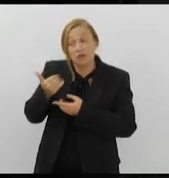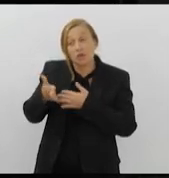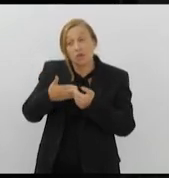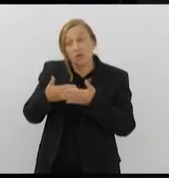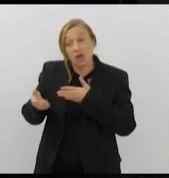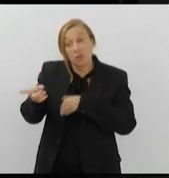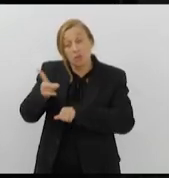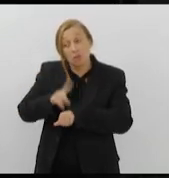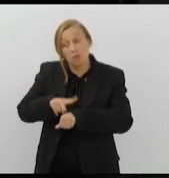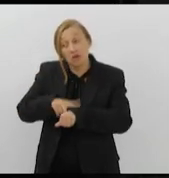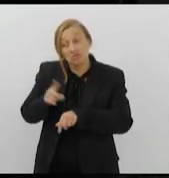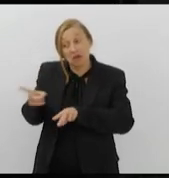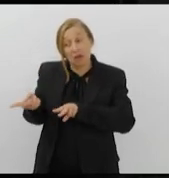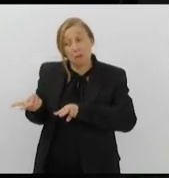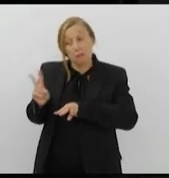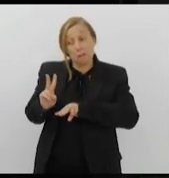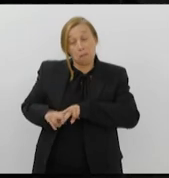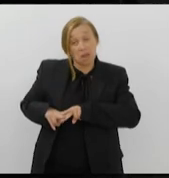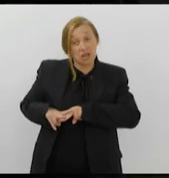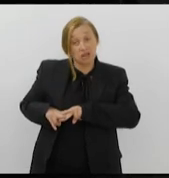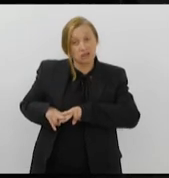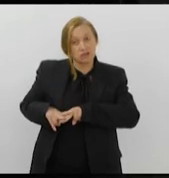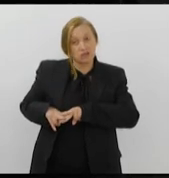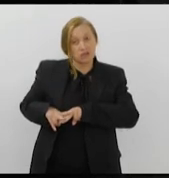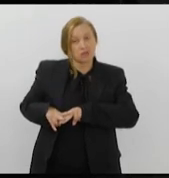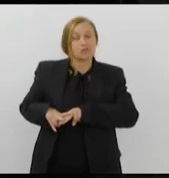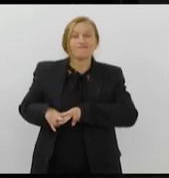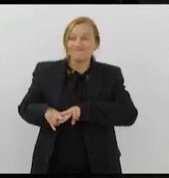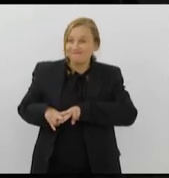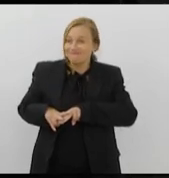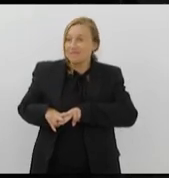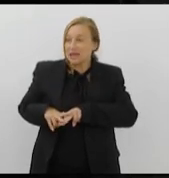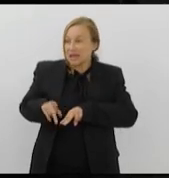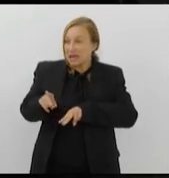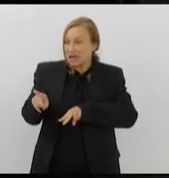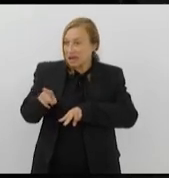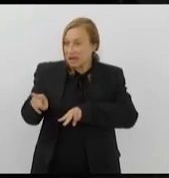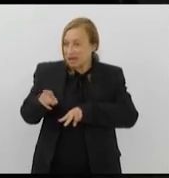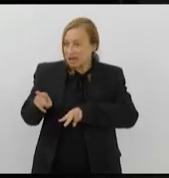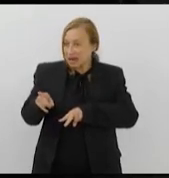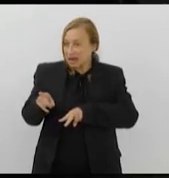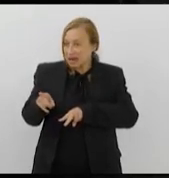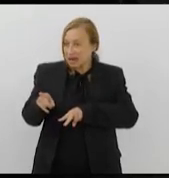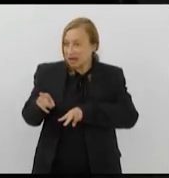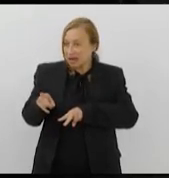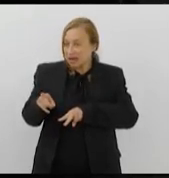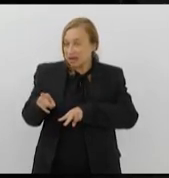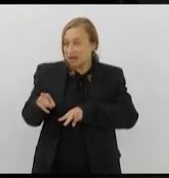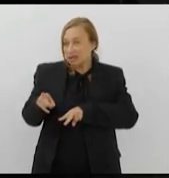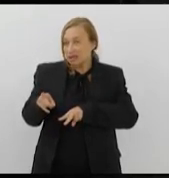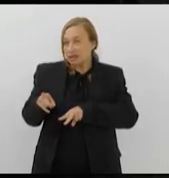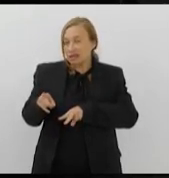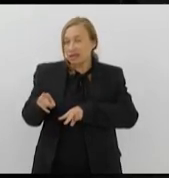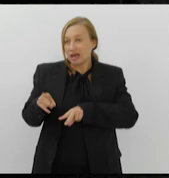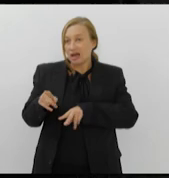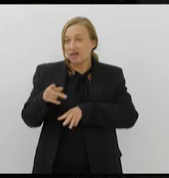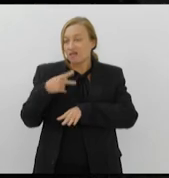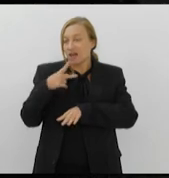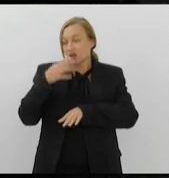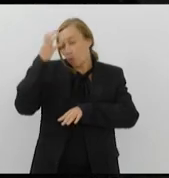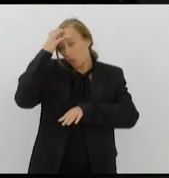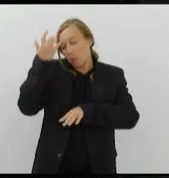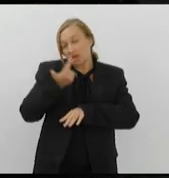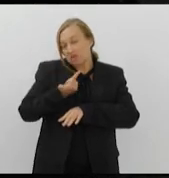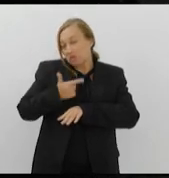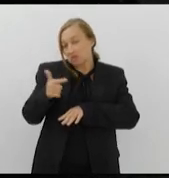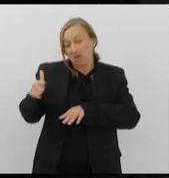ser presa, está tentando emplacar um discurso de vitimização. Se vitimando